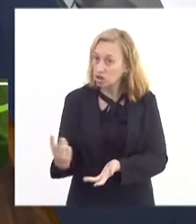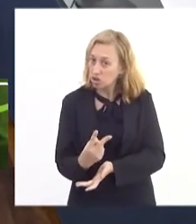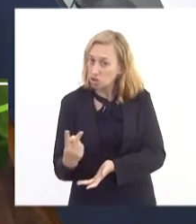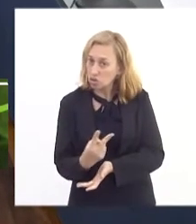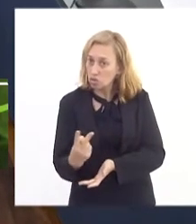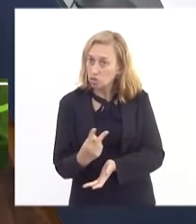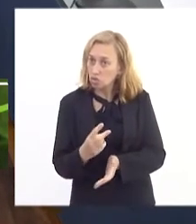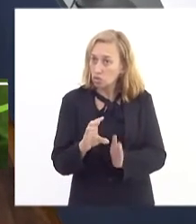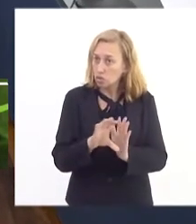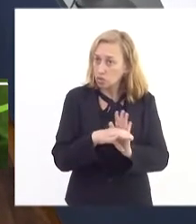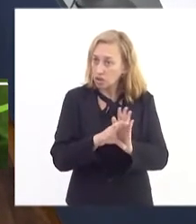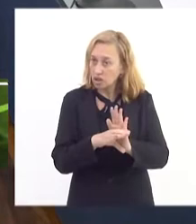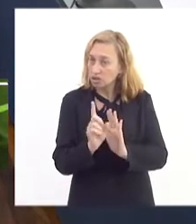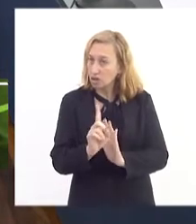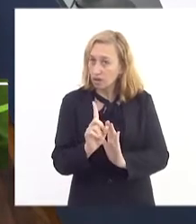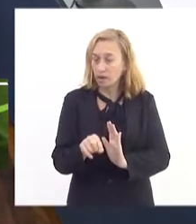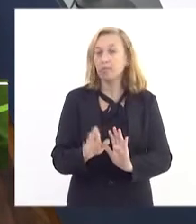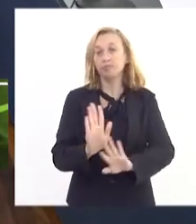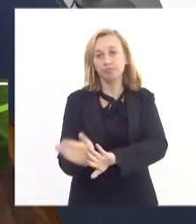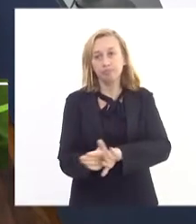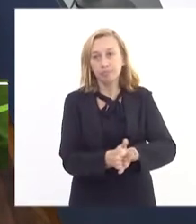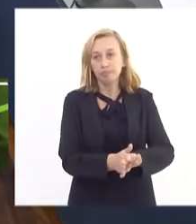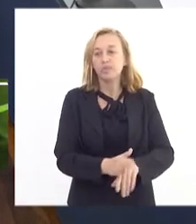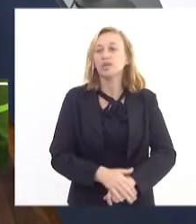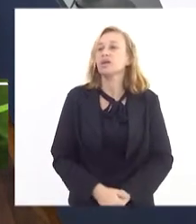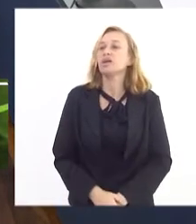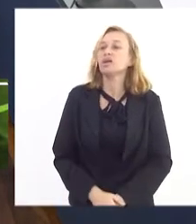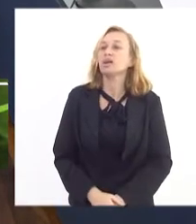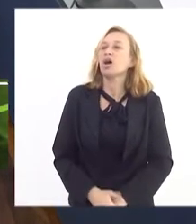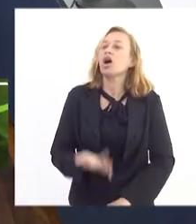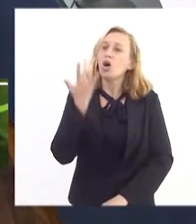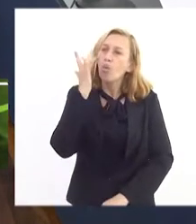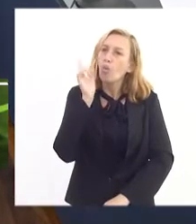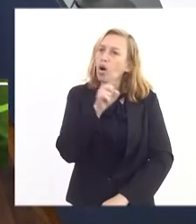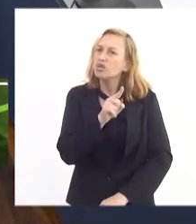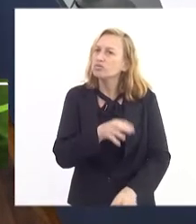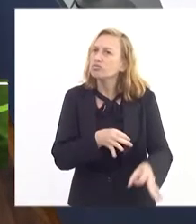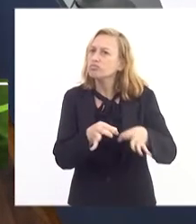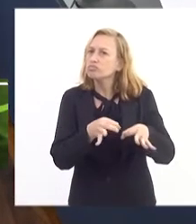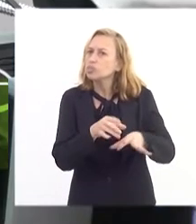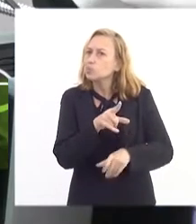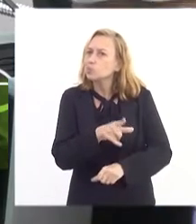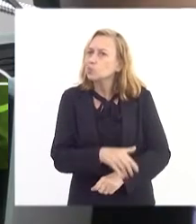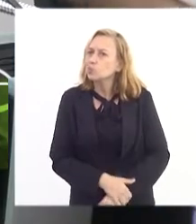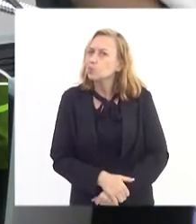conceito, são estruturantes. Eu achei esse programa